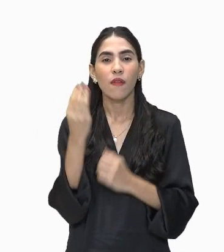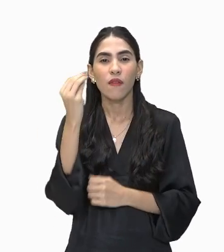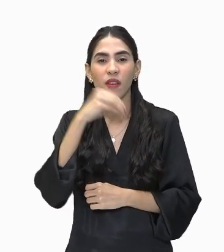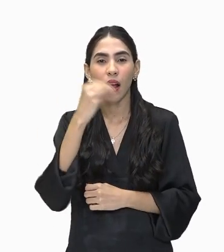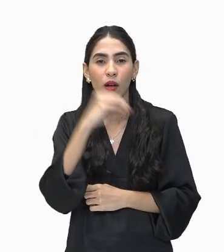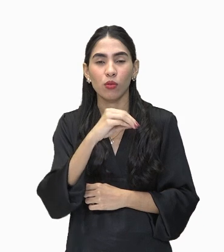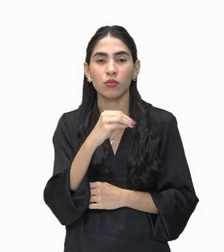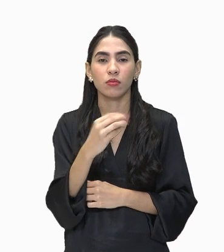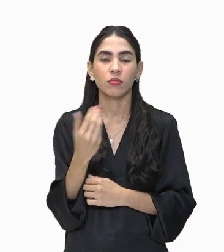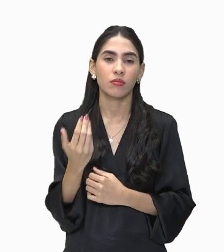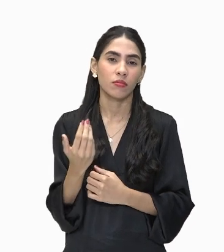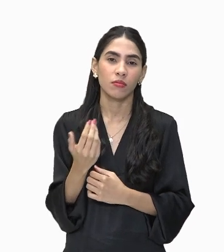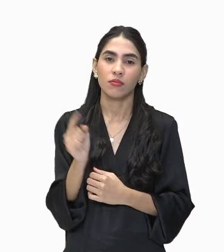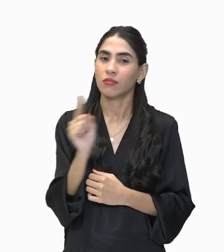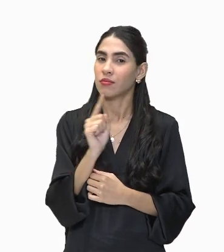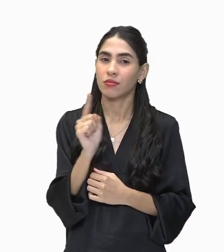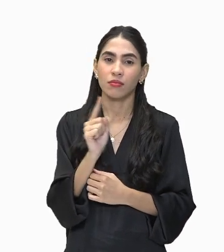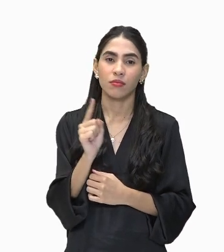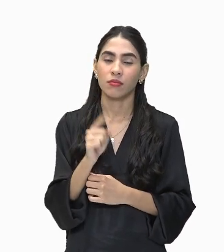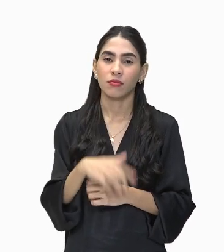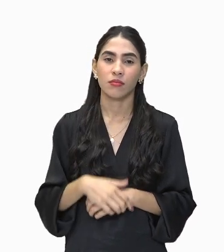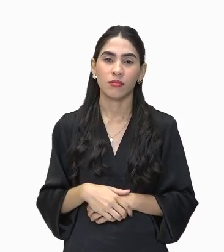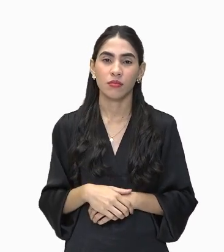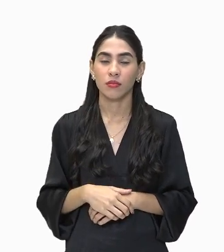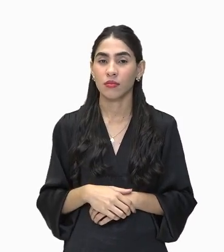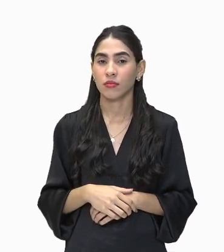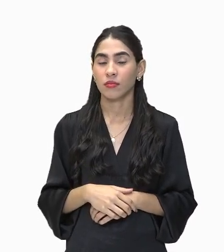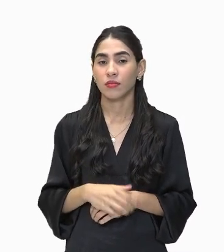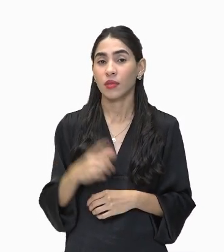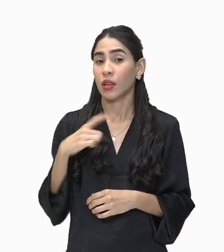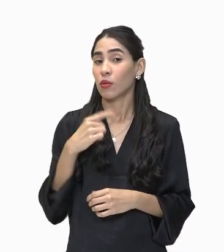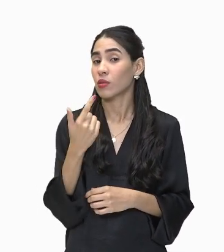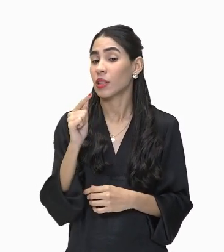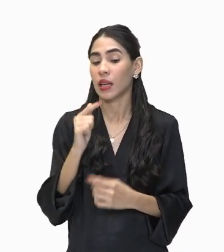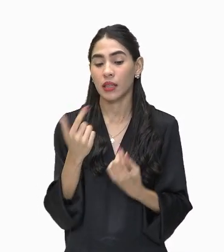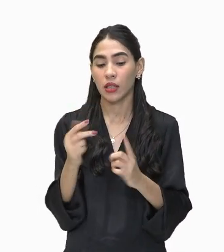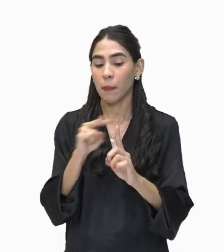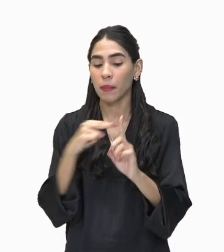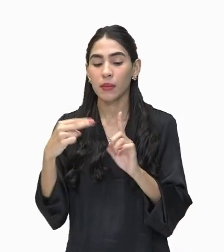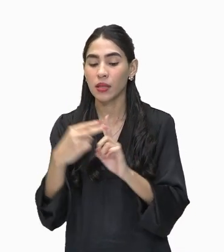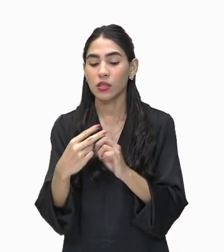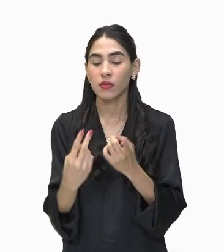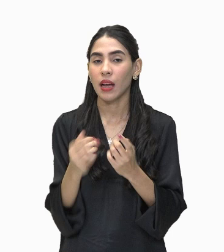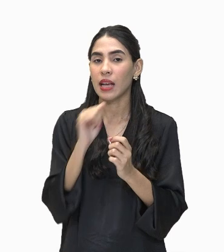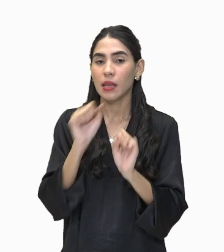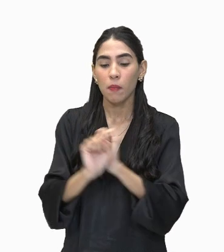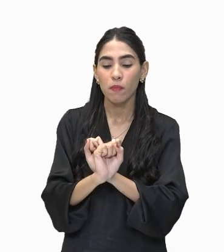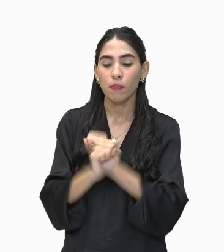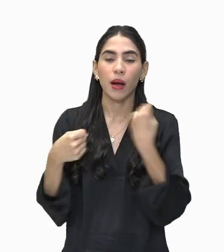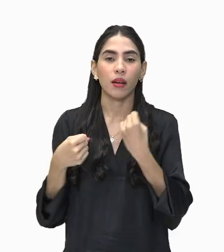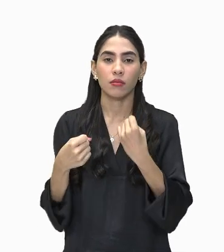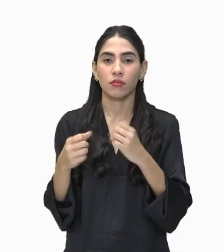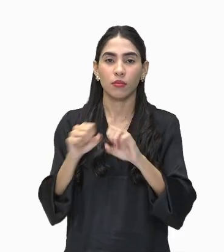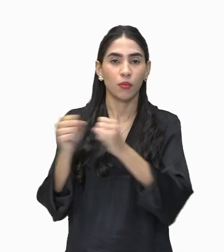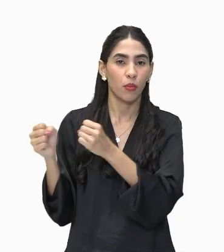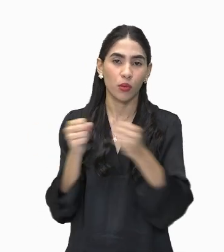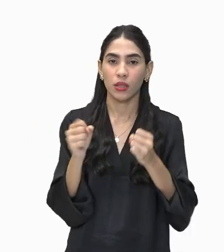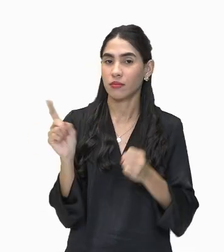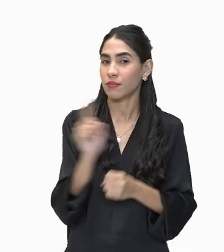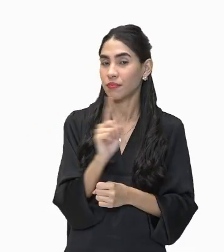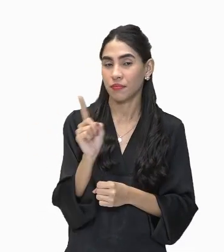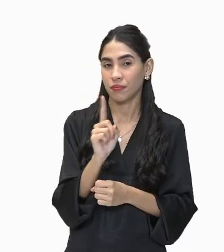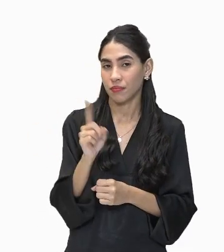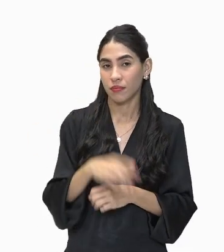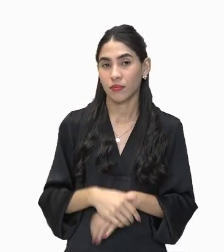não viam ou não veem, né, não trabalham com essa perspectiva da derrubada do poder, né?